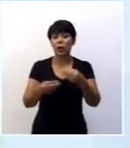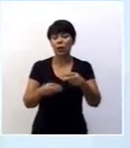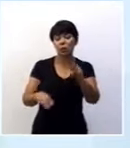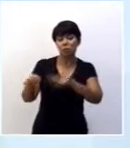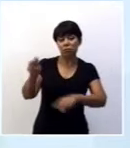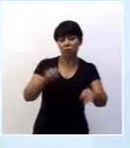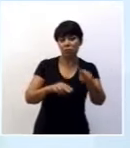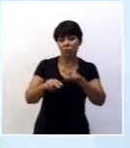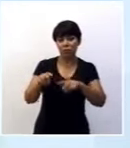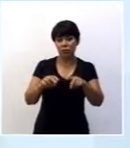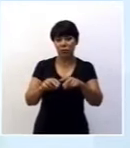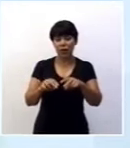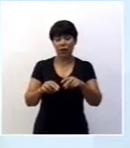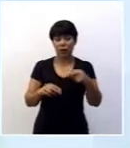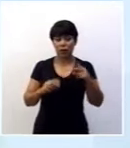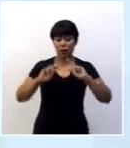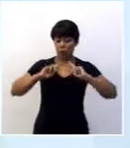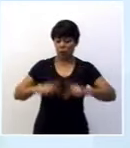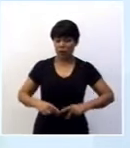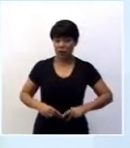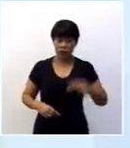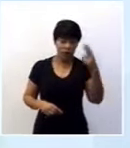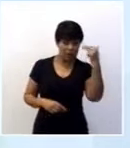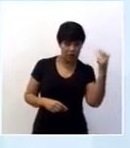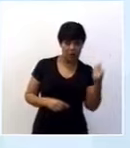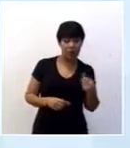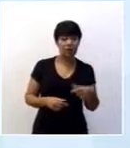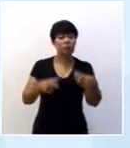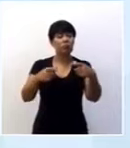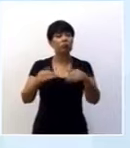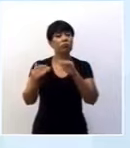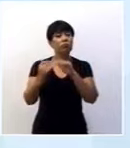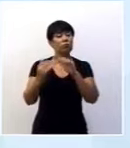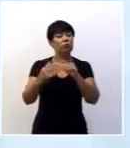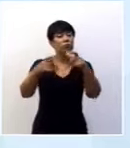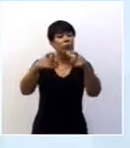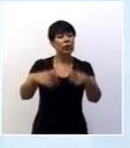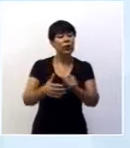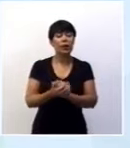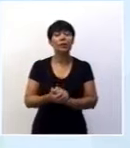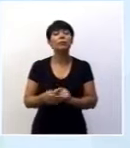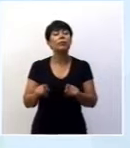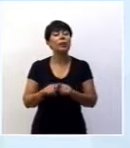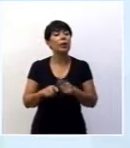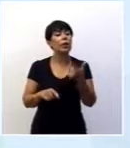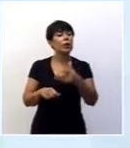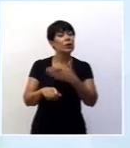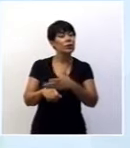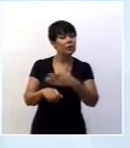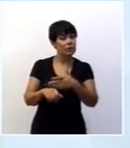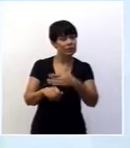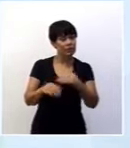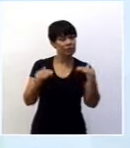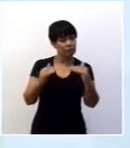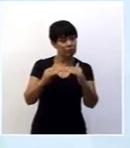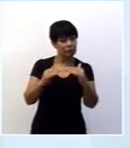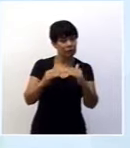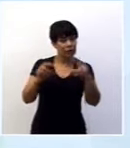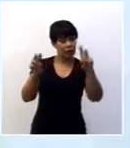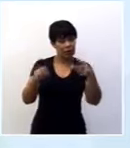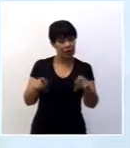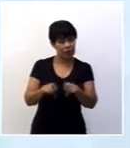né, naturais, humanos, segundo a localização geográfica. Uma outra habilidade também que está relacionada aqui com o tema da